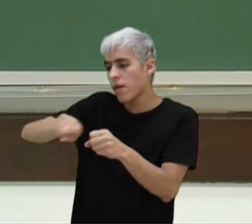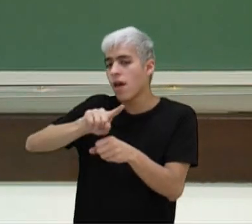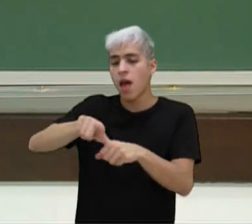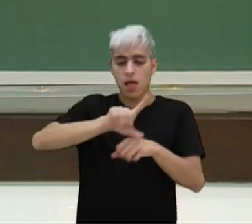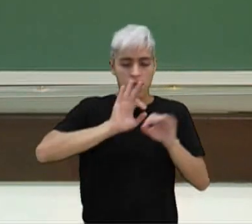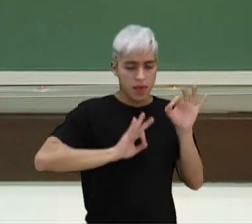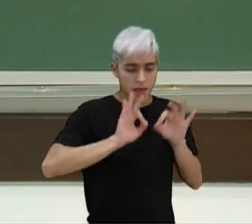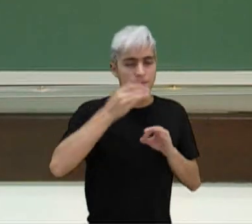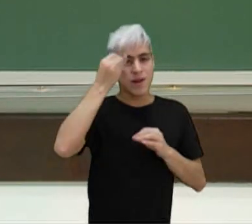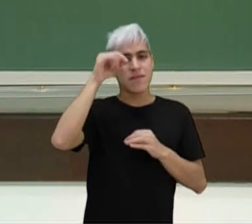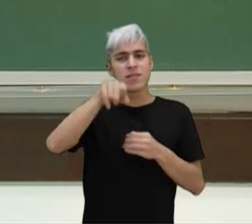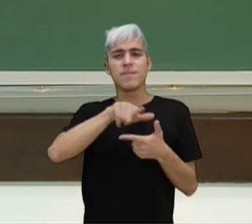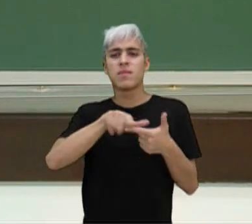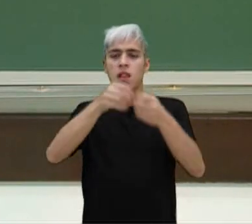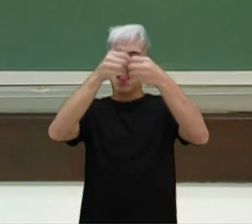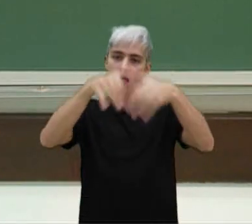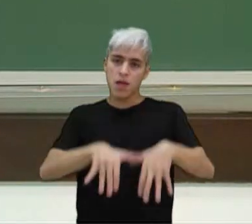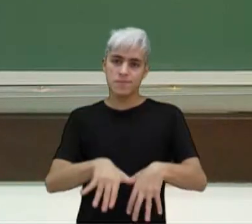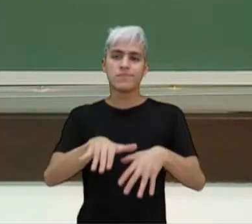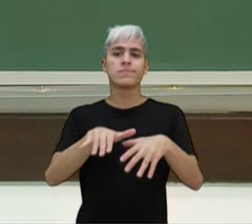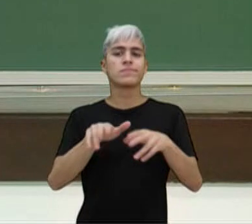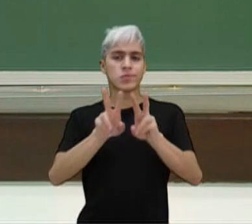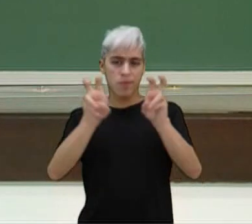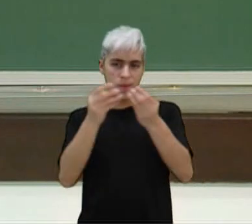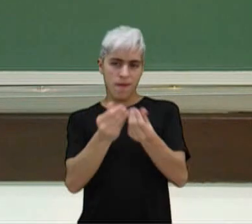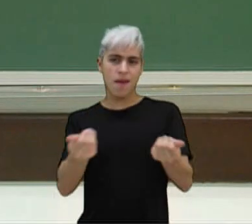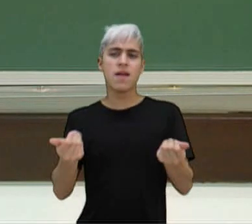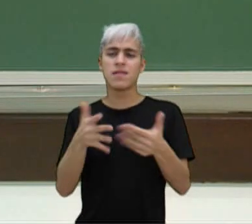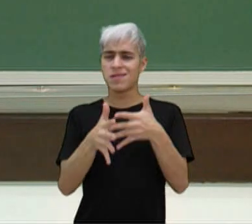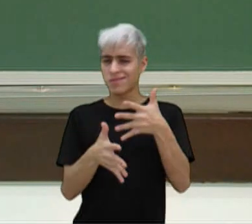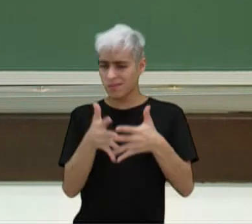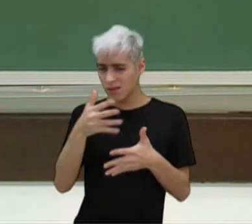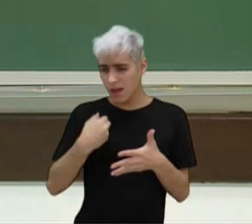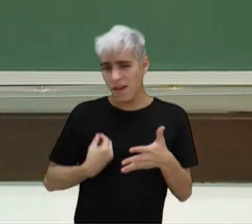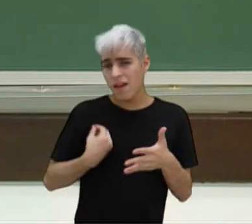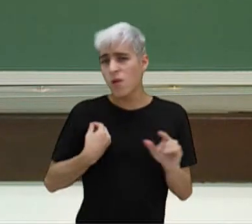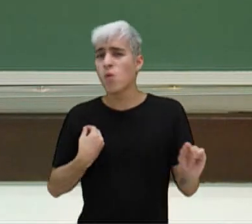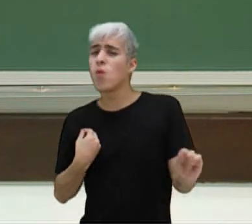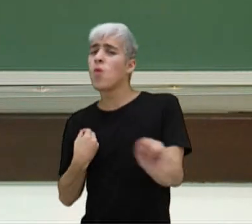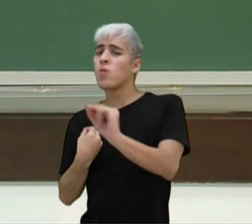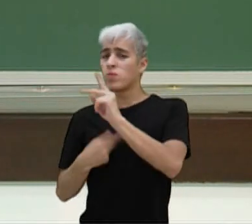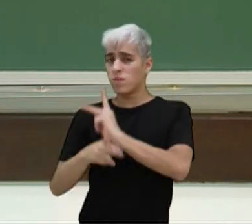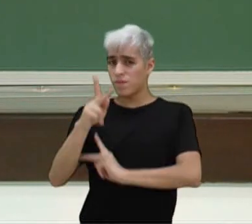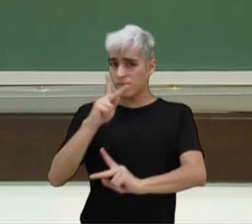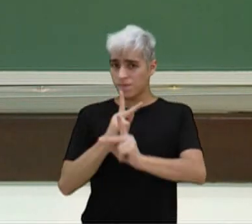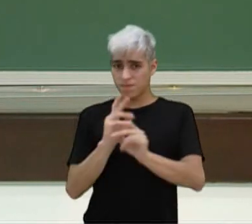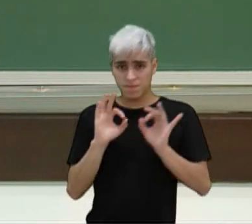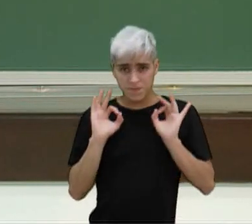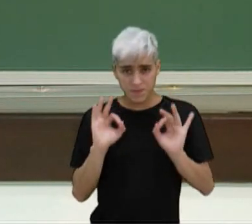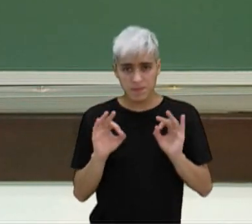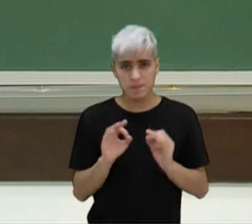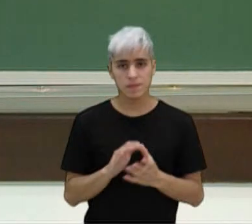problemas ambientais aí, problemas de qualidade, né, que vão atrapalhar a qualidade de vida da população.